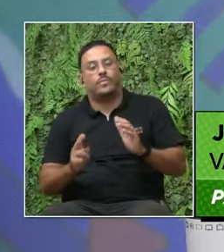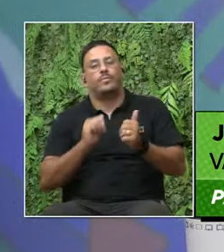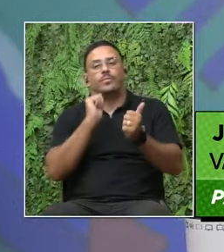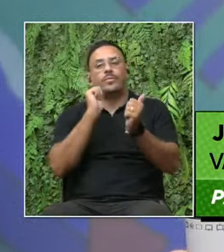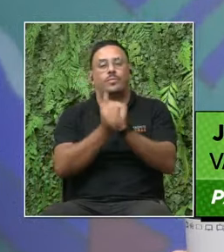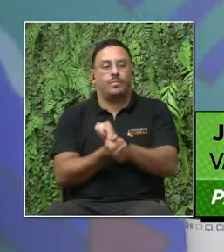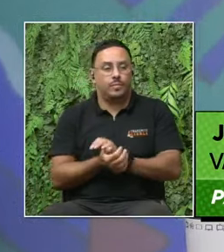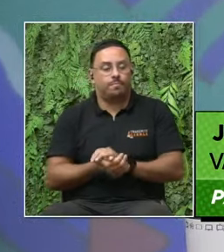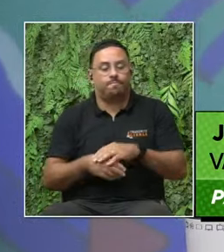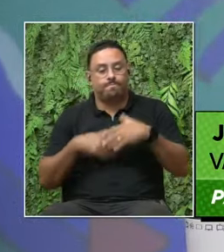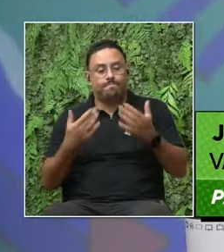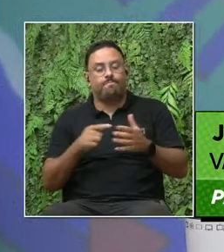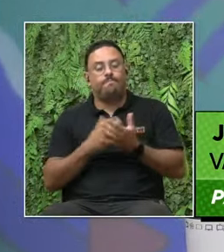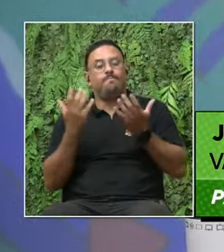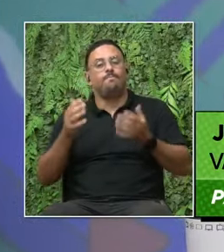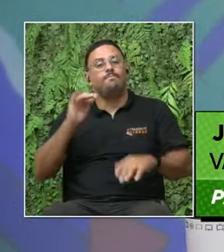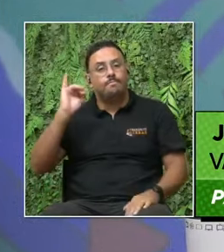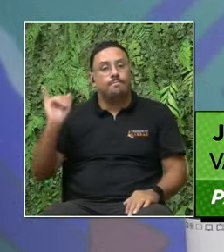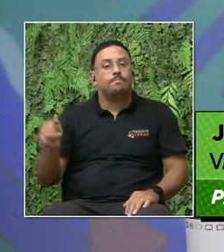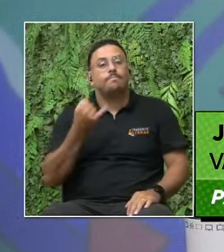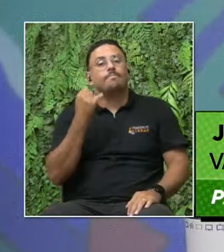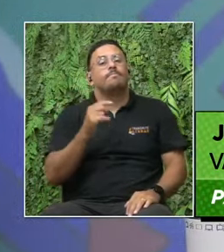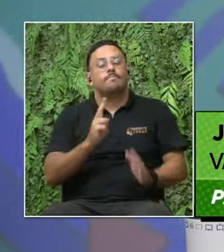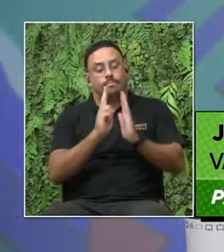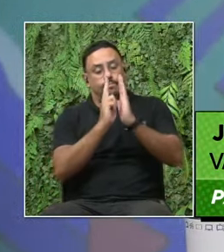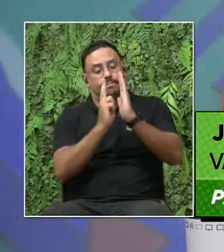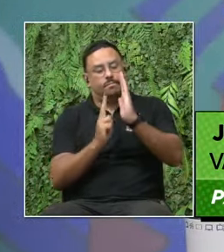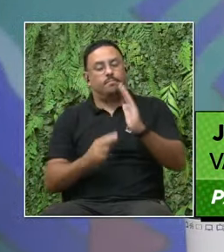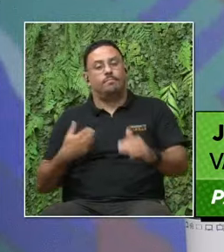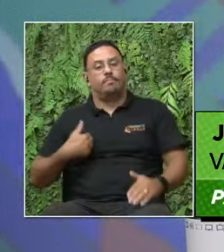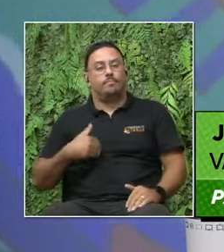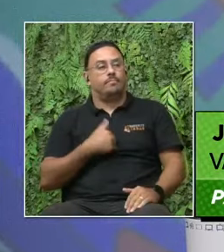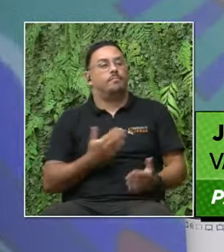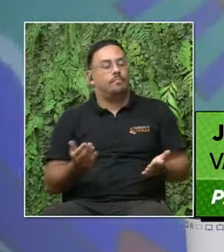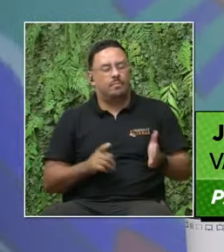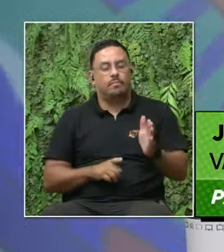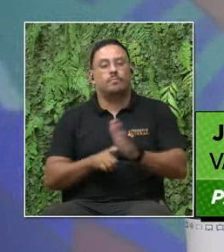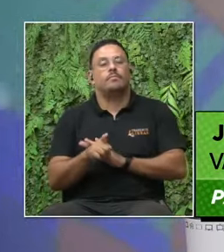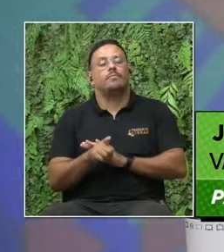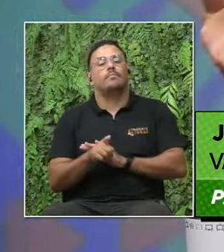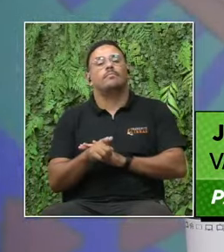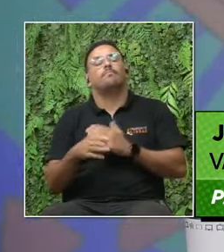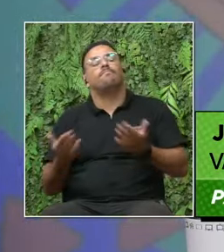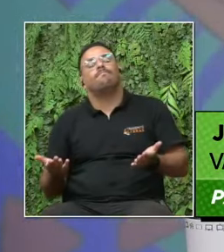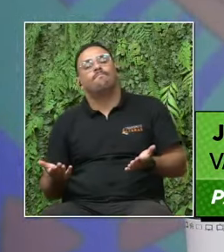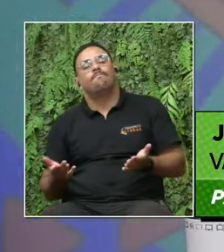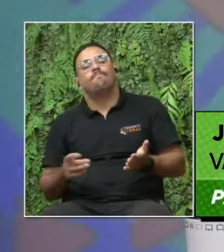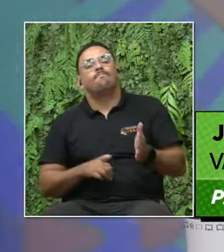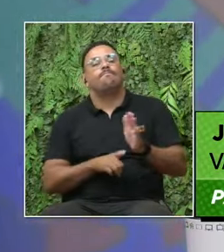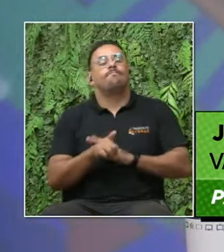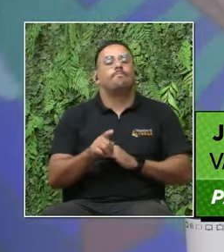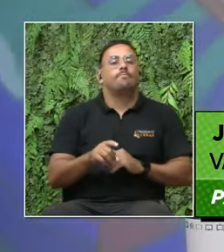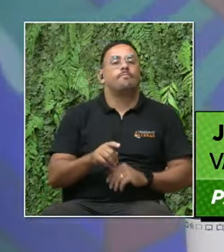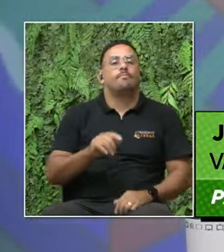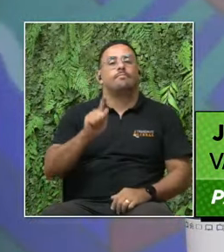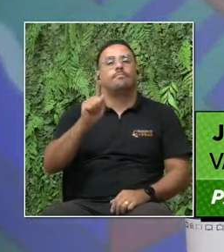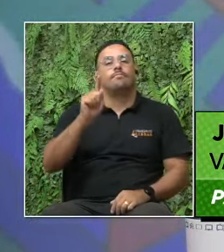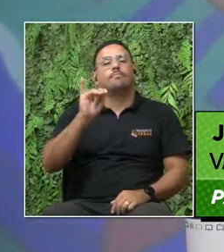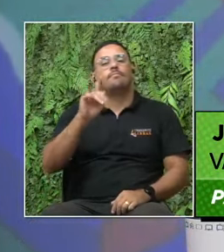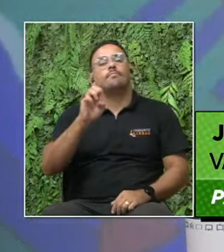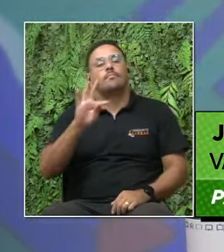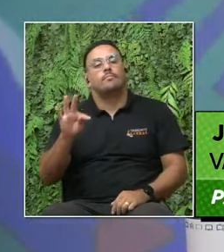jogadores então seguinte quero aproveitar saiu a escalação do Atlético vou perguntar pro comentarista vou perguntar pro